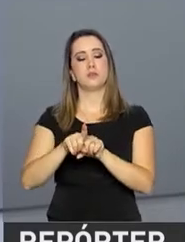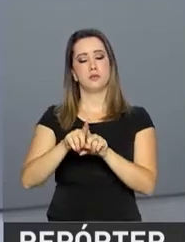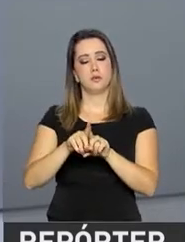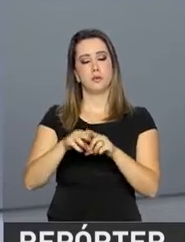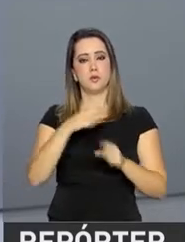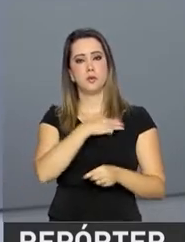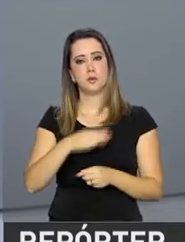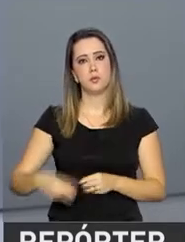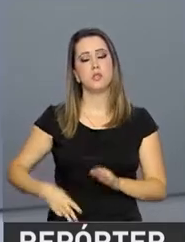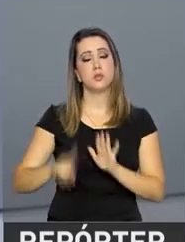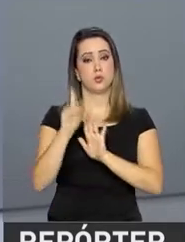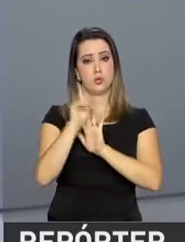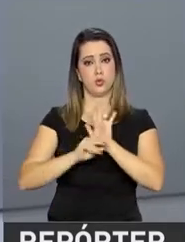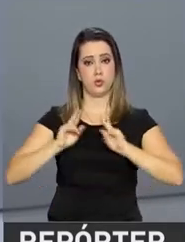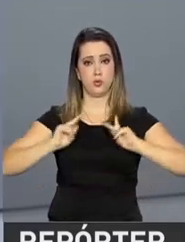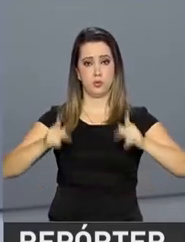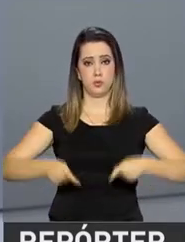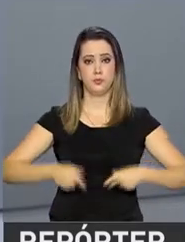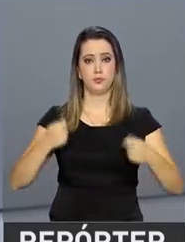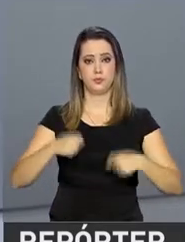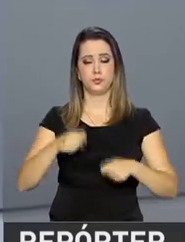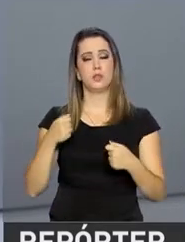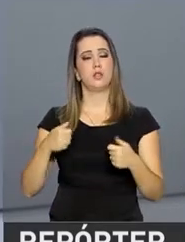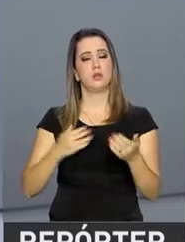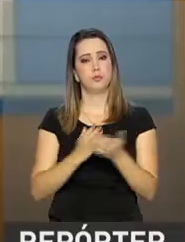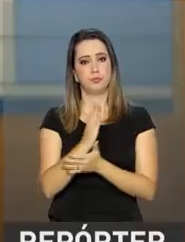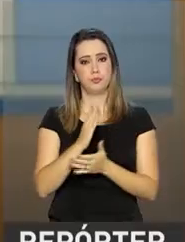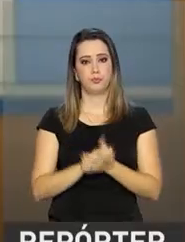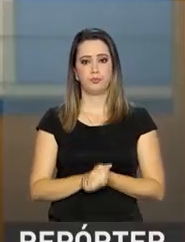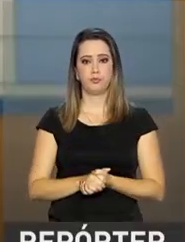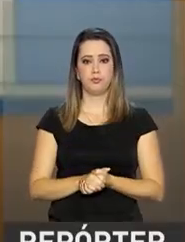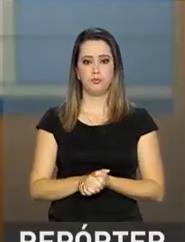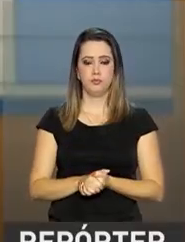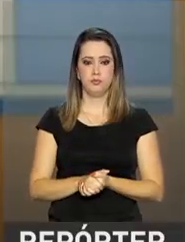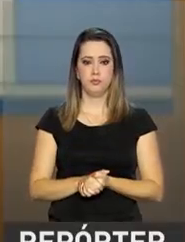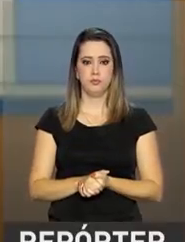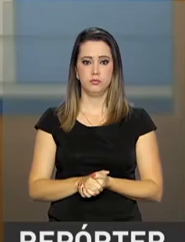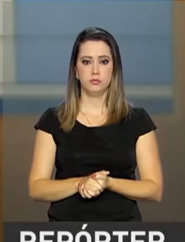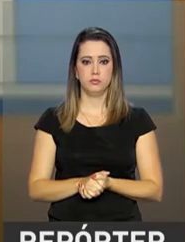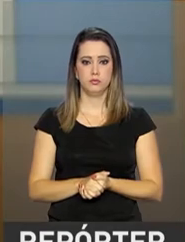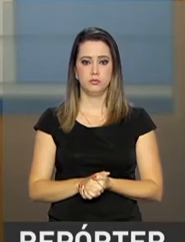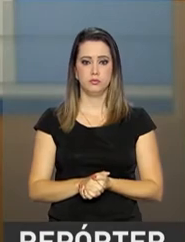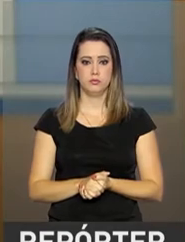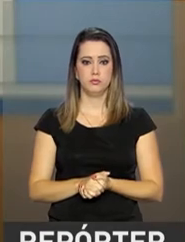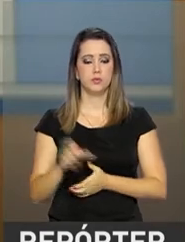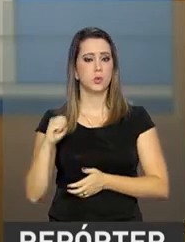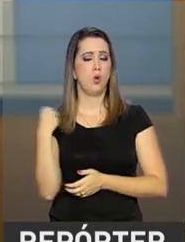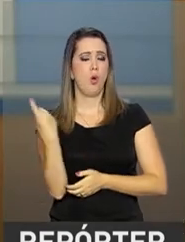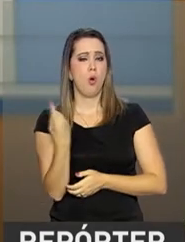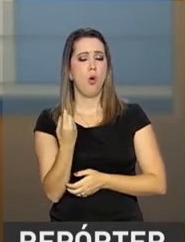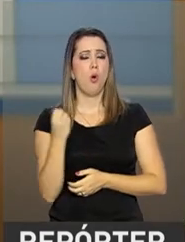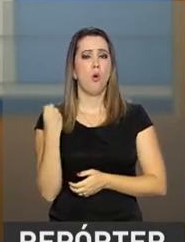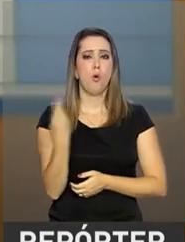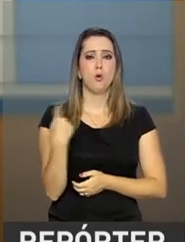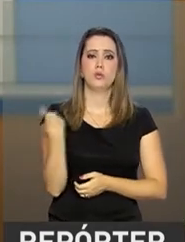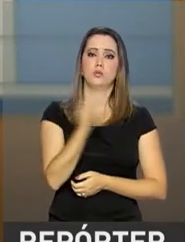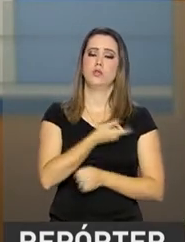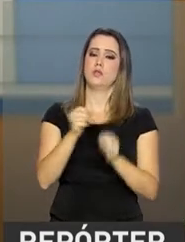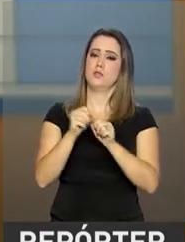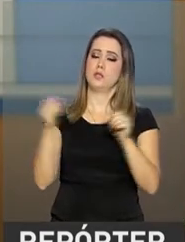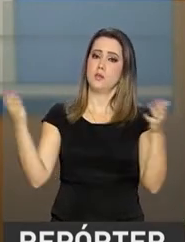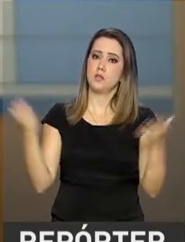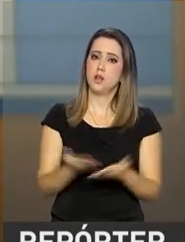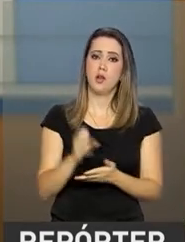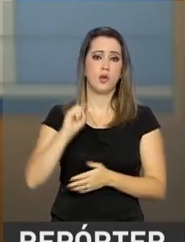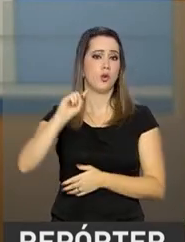defenderam a necessidade da reforma da previdência ou nós fazemos a reforma da previdência agora o ela vai